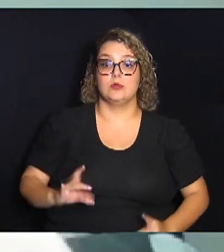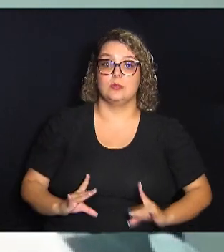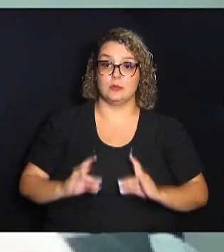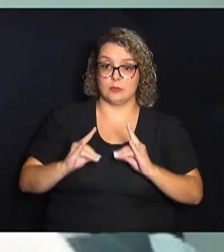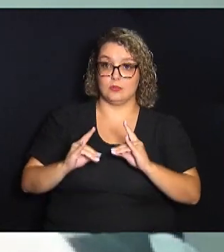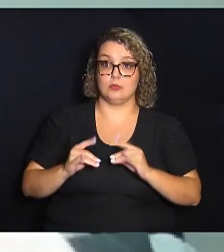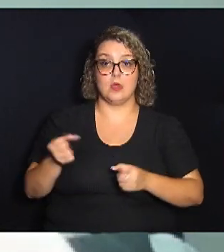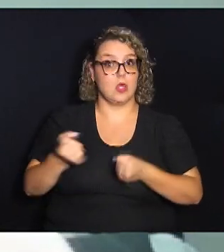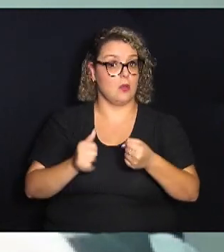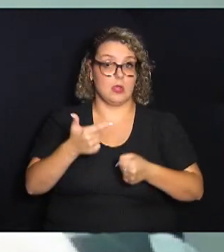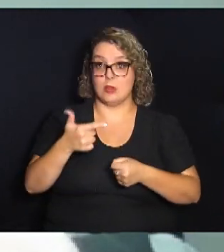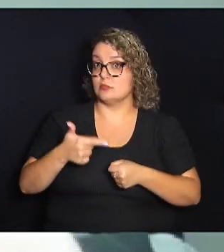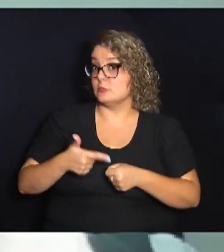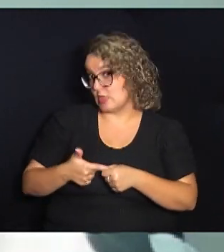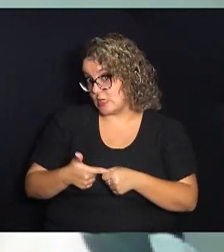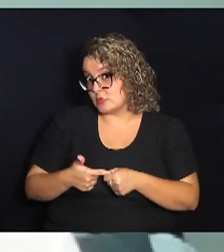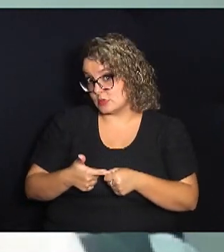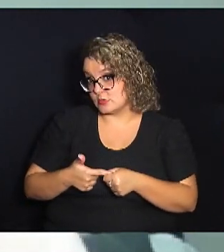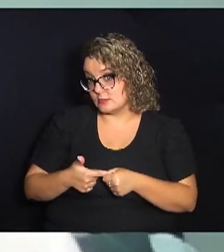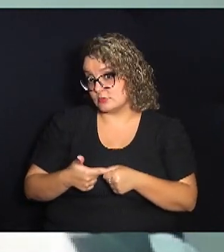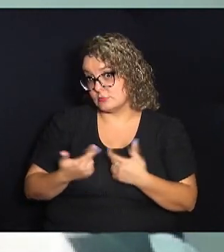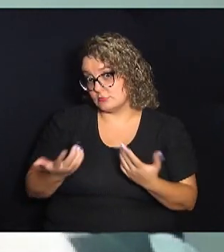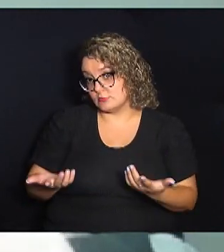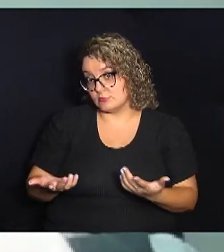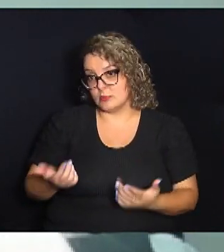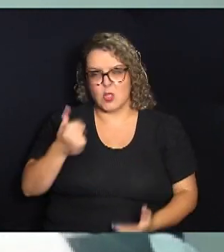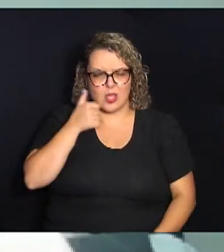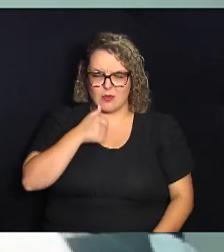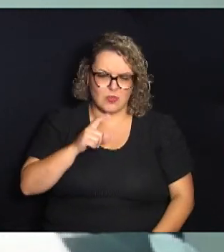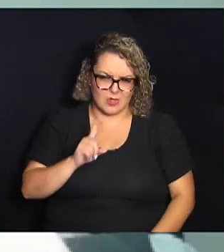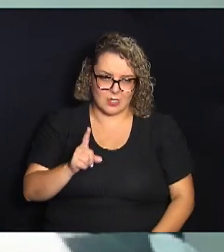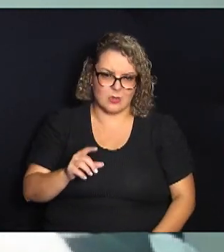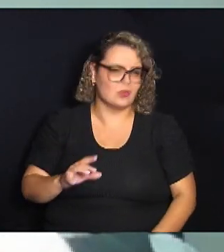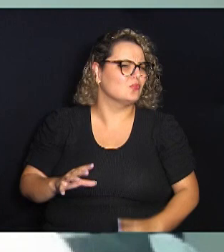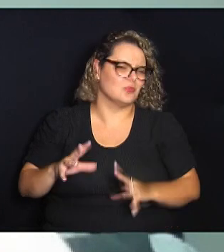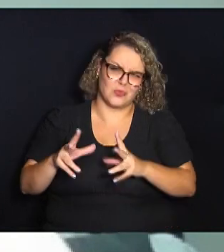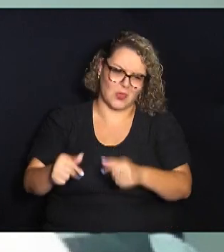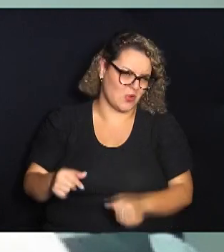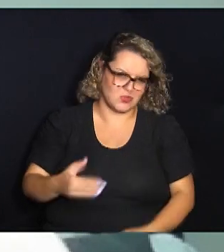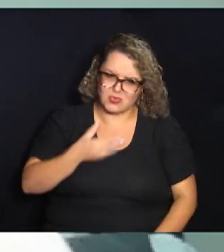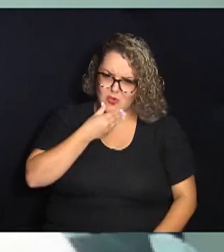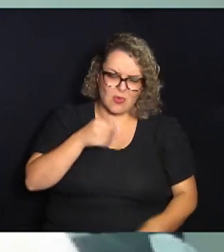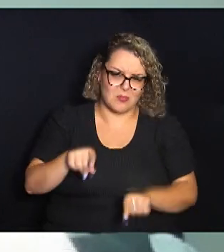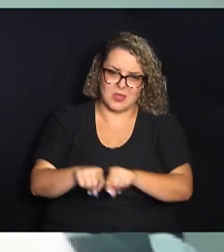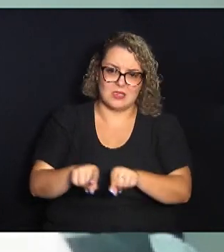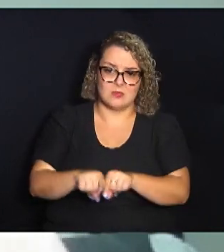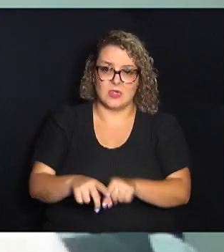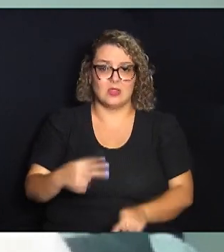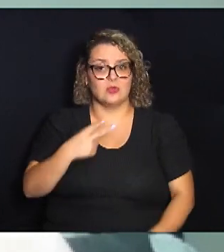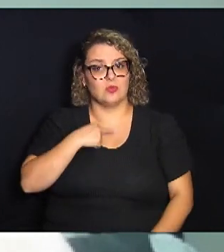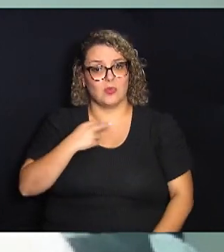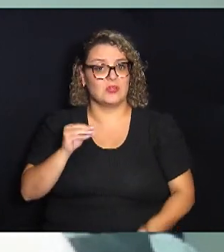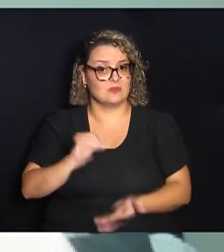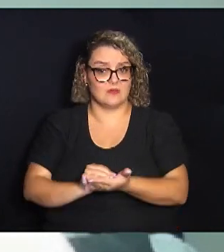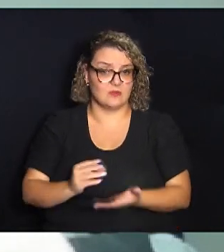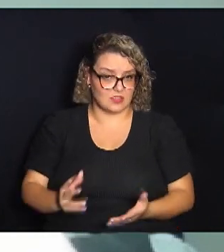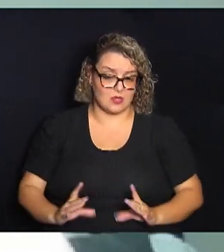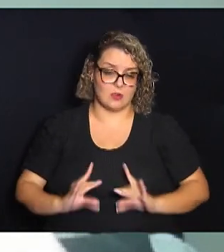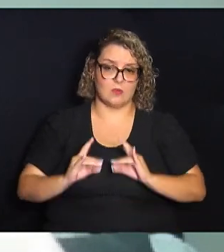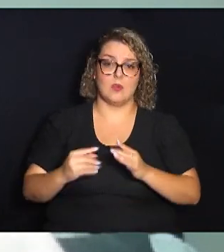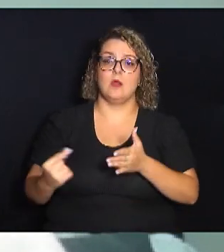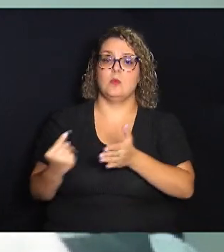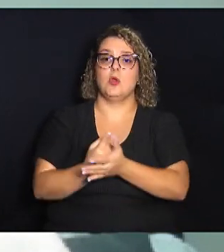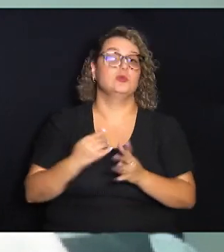sem gasolina, né? Aliás, mulher não, os homens também, né? Eles não podem ser privados. E aí você me pergunta